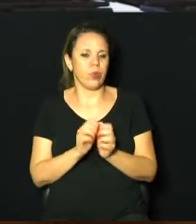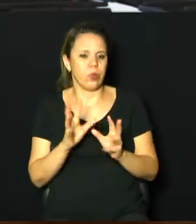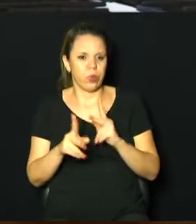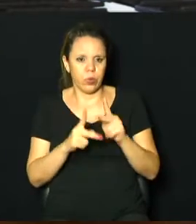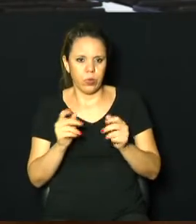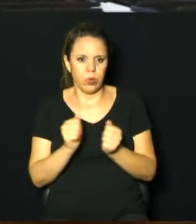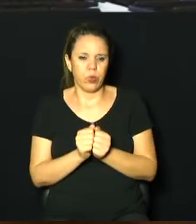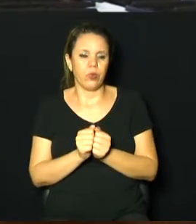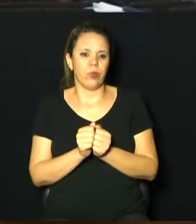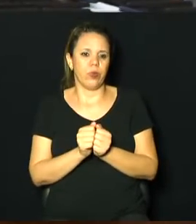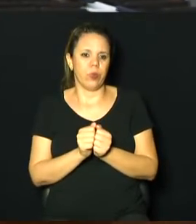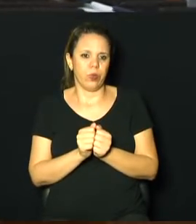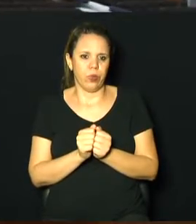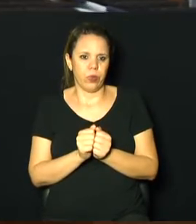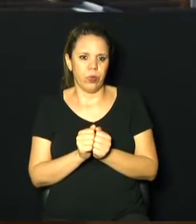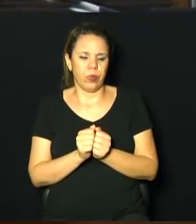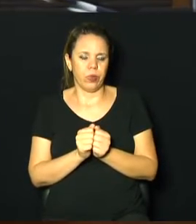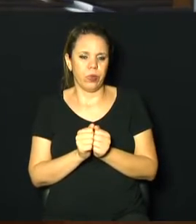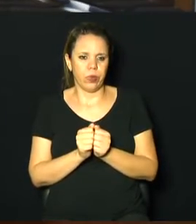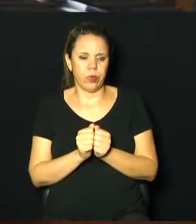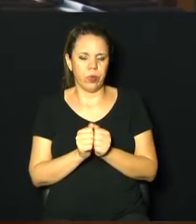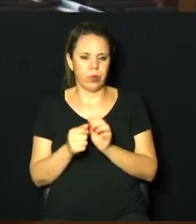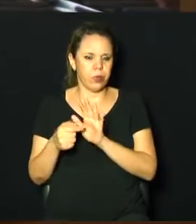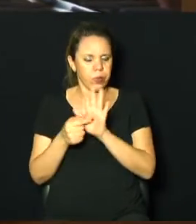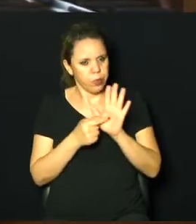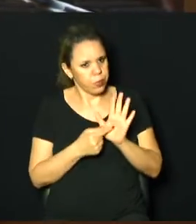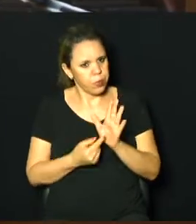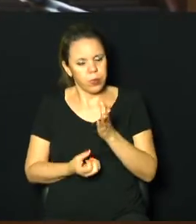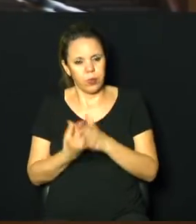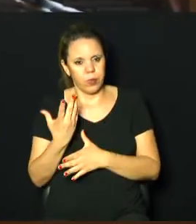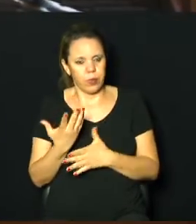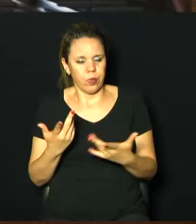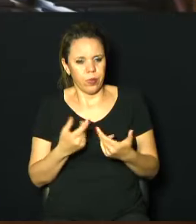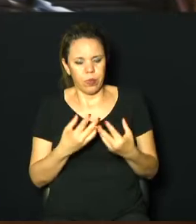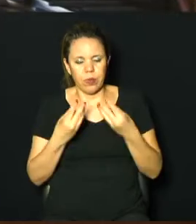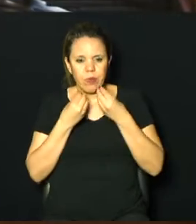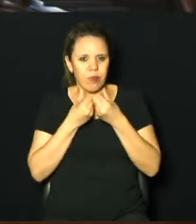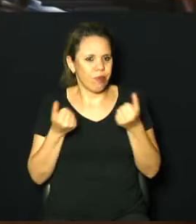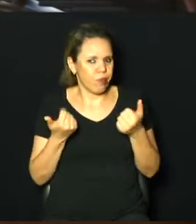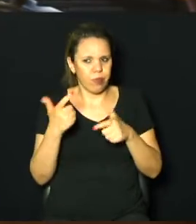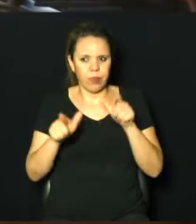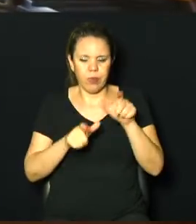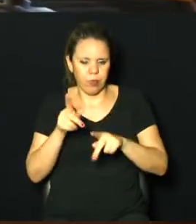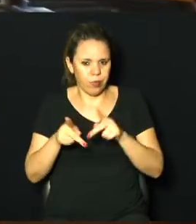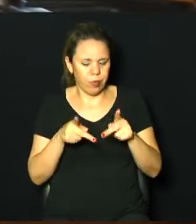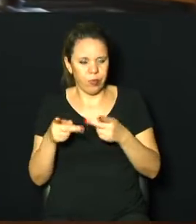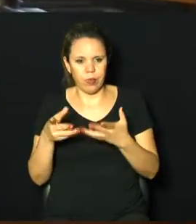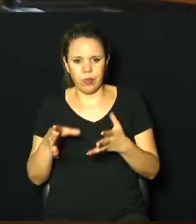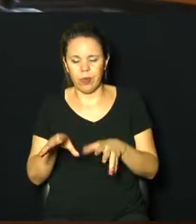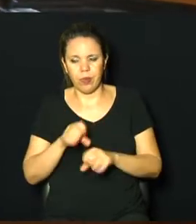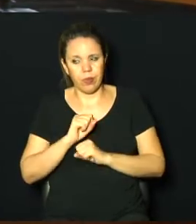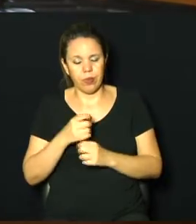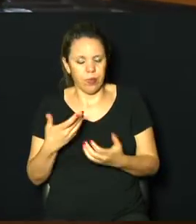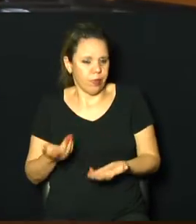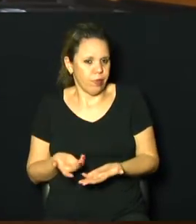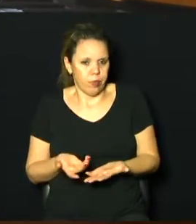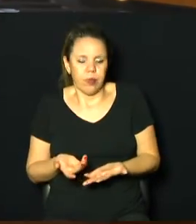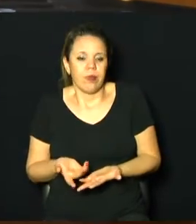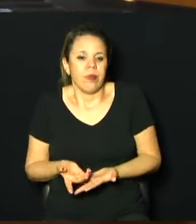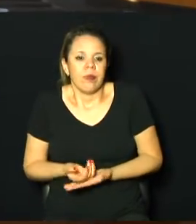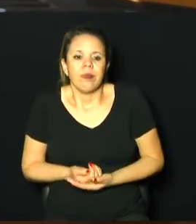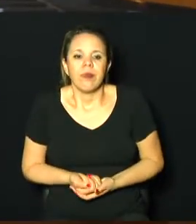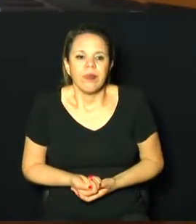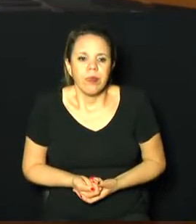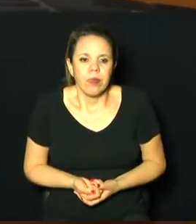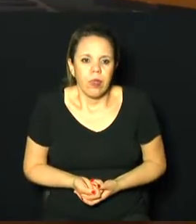junto, fazendo tudo junto. A gente fica mais exposto à sensibilidade do outro, né, fica mais exposto